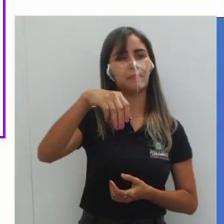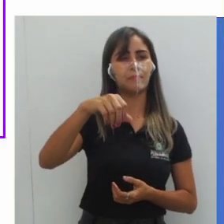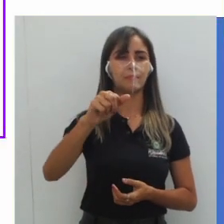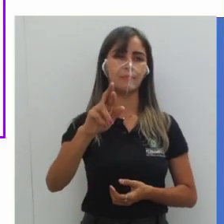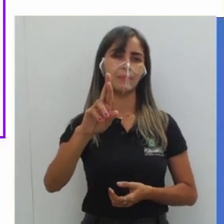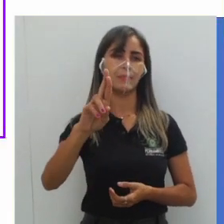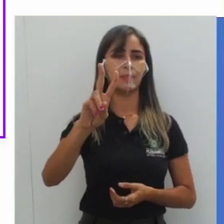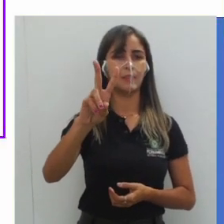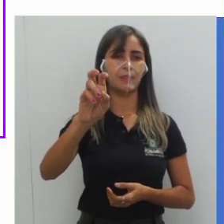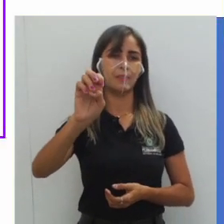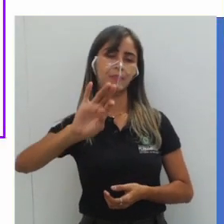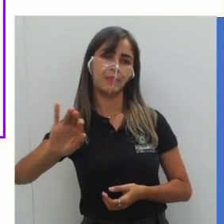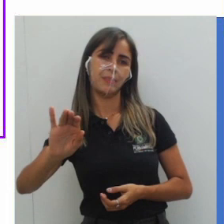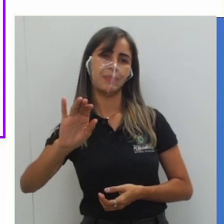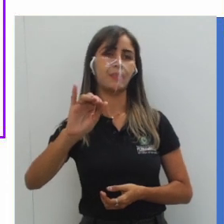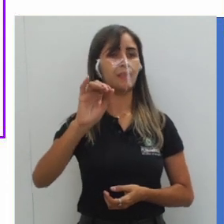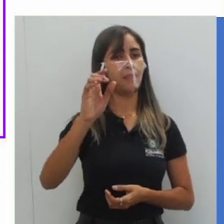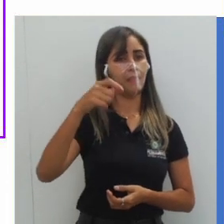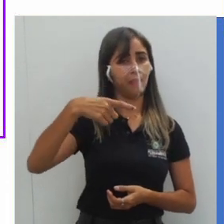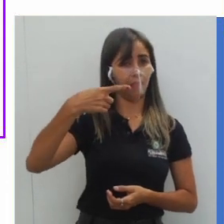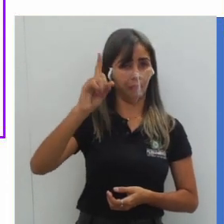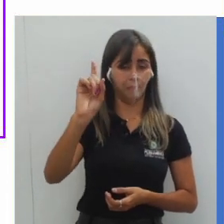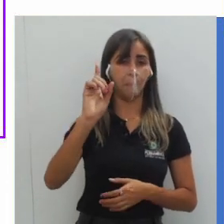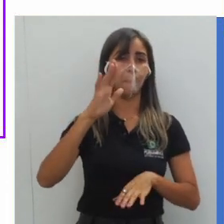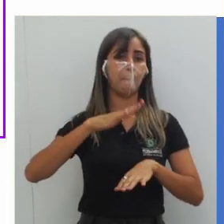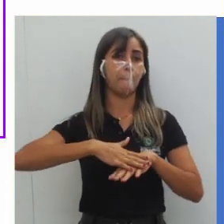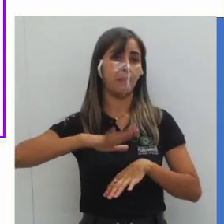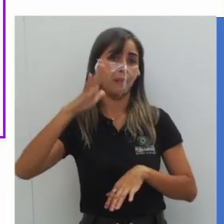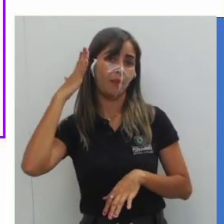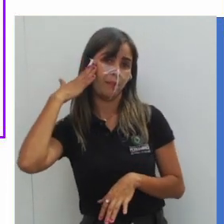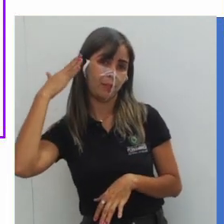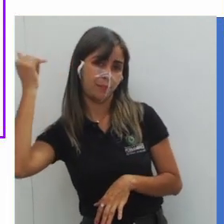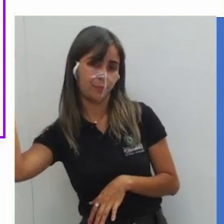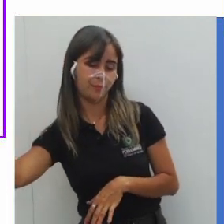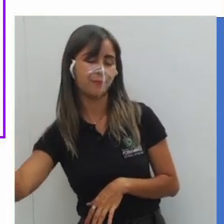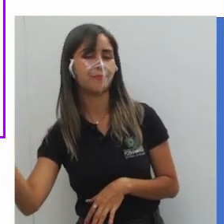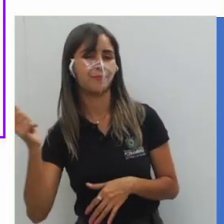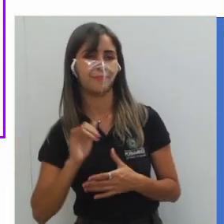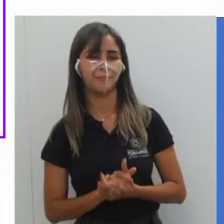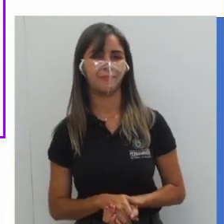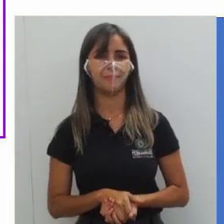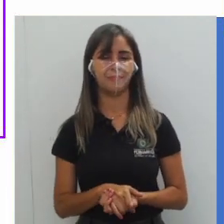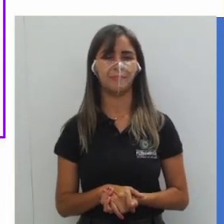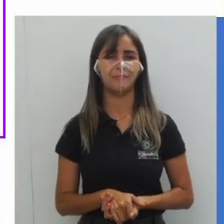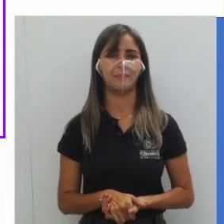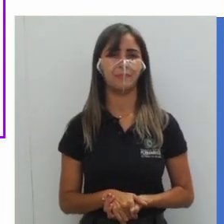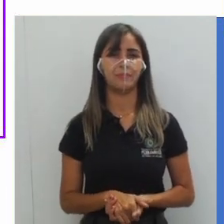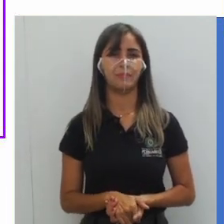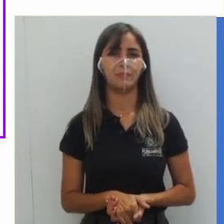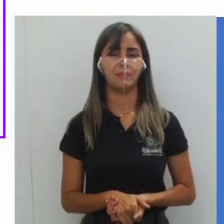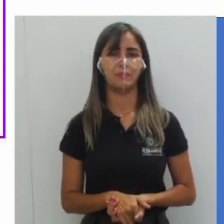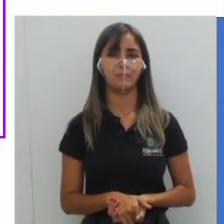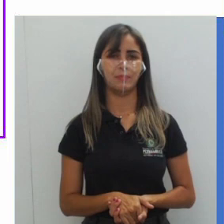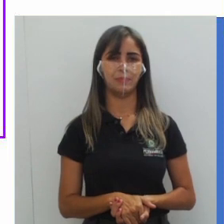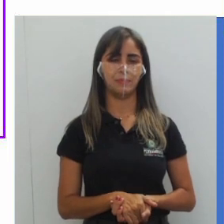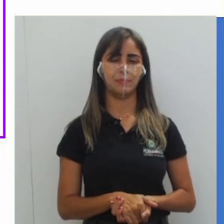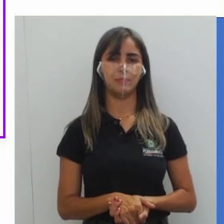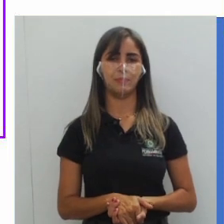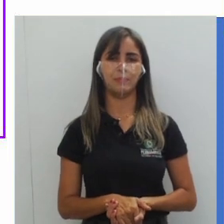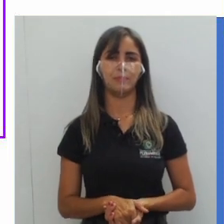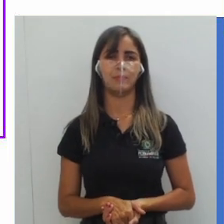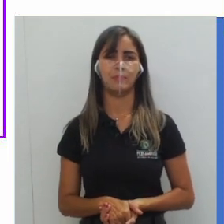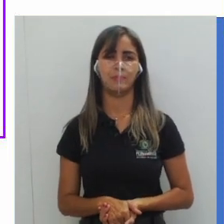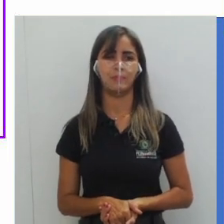more popular than DC. A Marvel é mais popular que a DC, ou vice-versa, né? DC is more